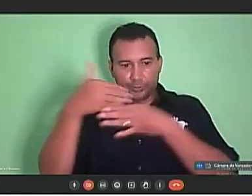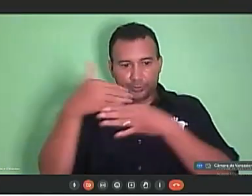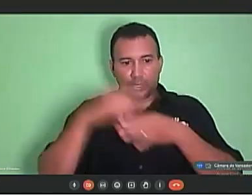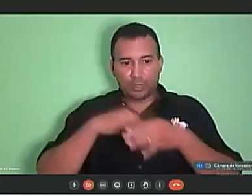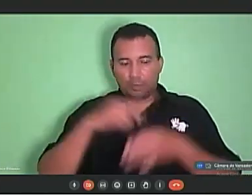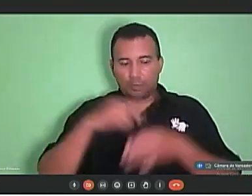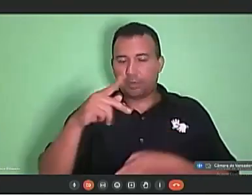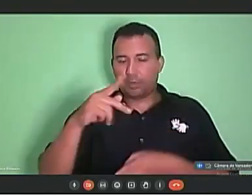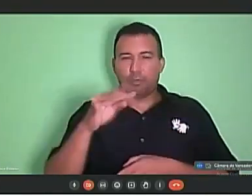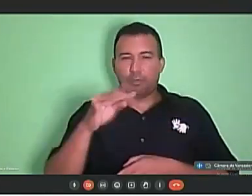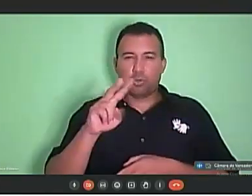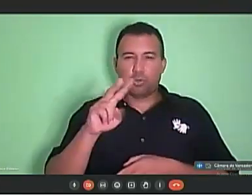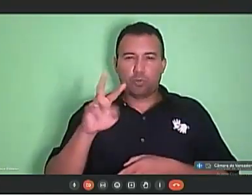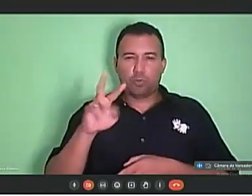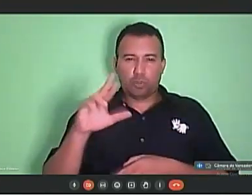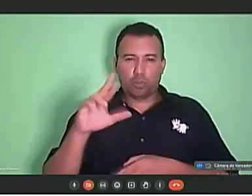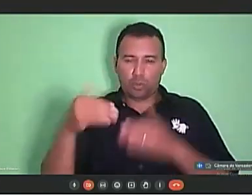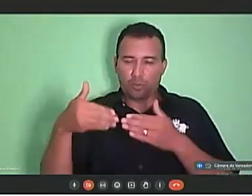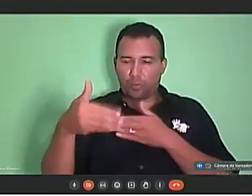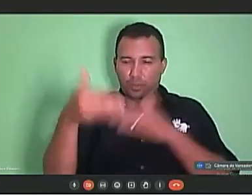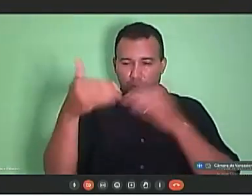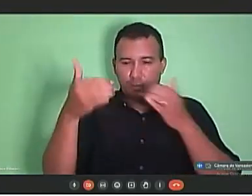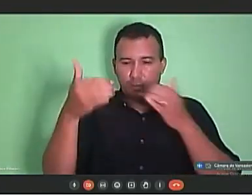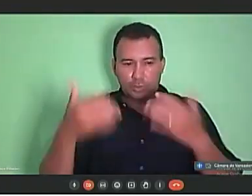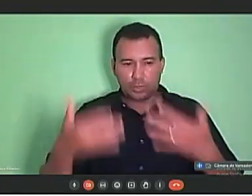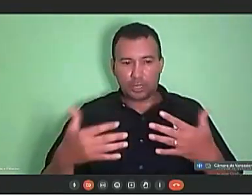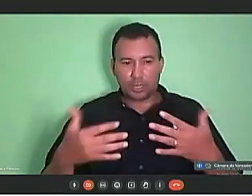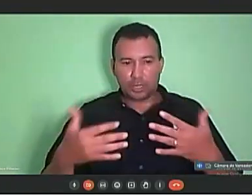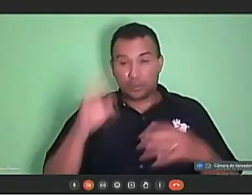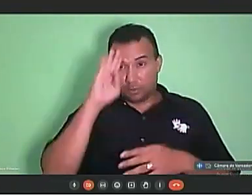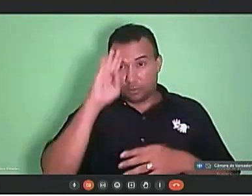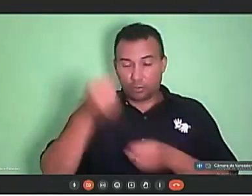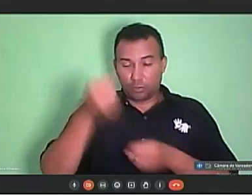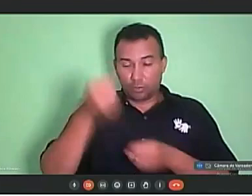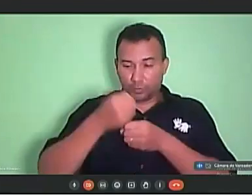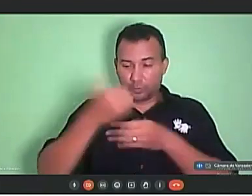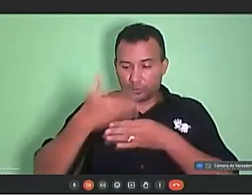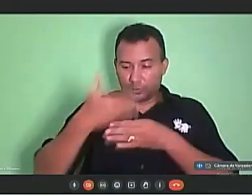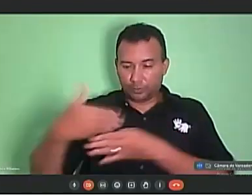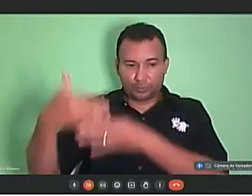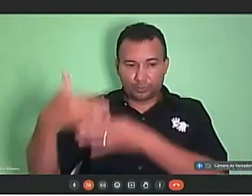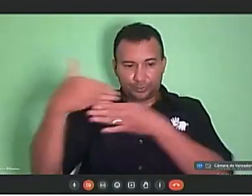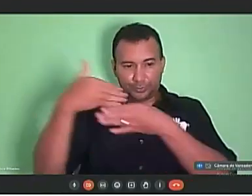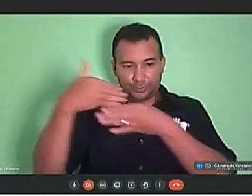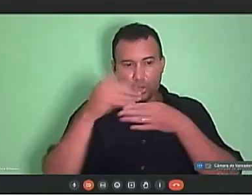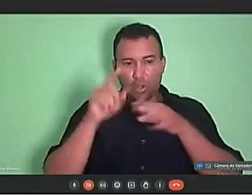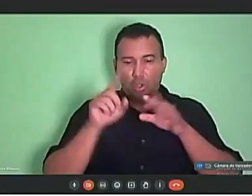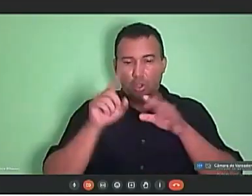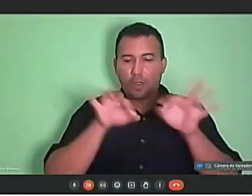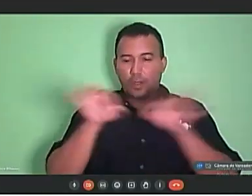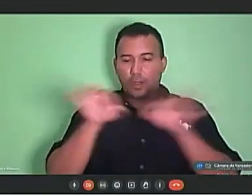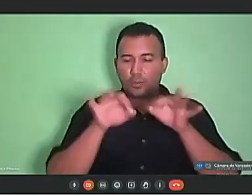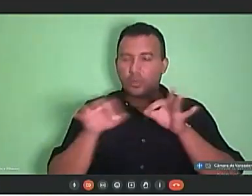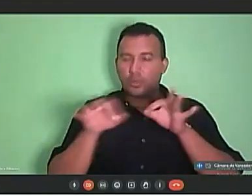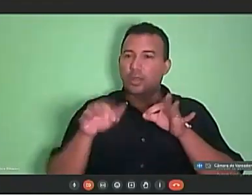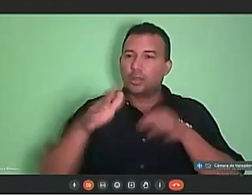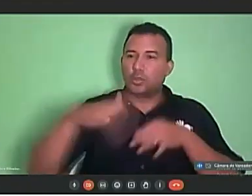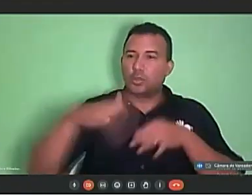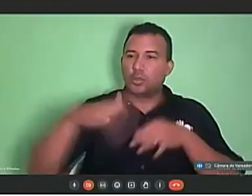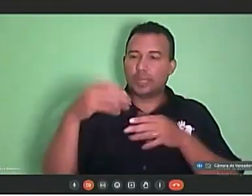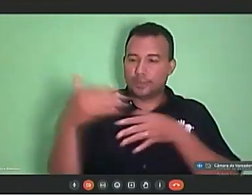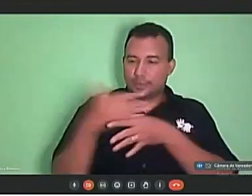frente. E especificamente sobre os diques, eles planejaram um sistema de diques para cercar a cidade para